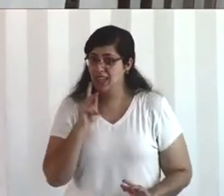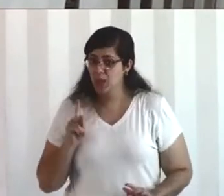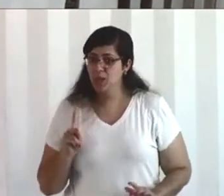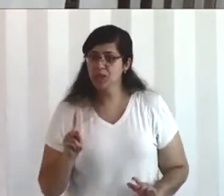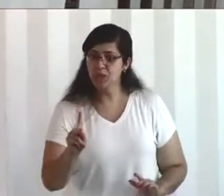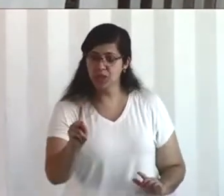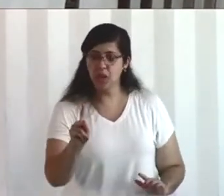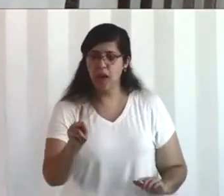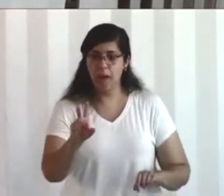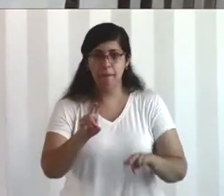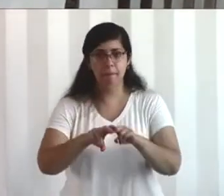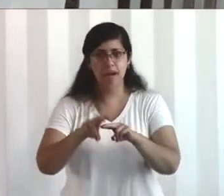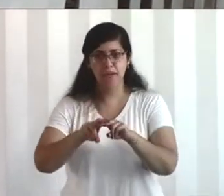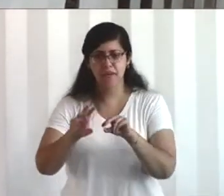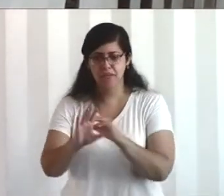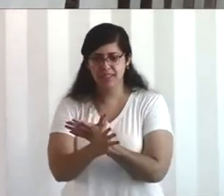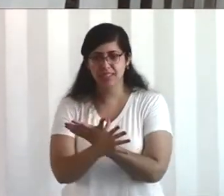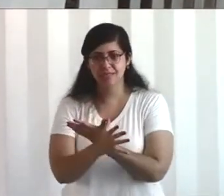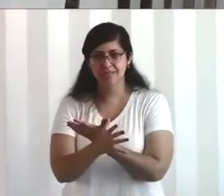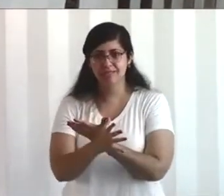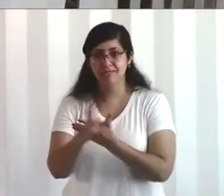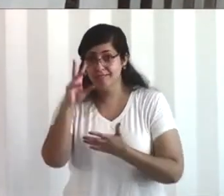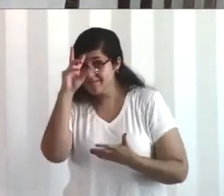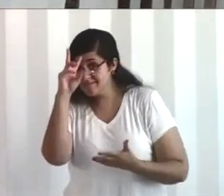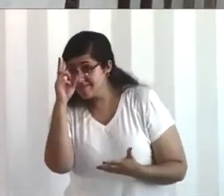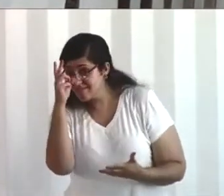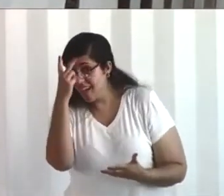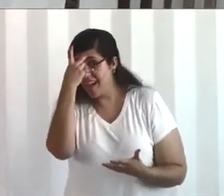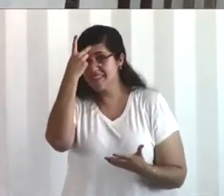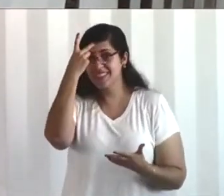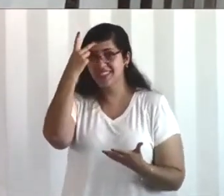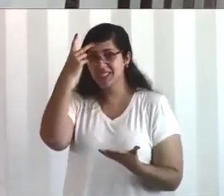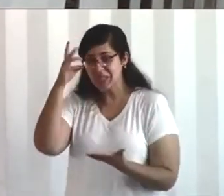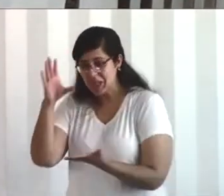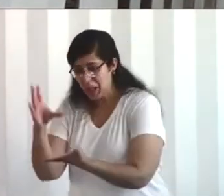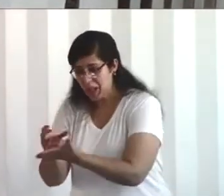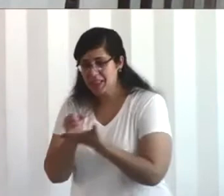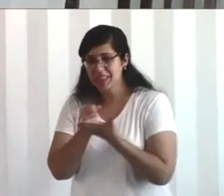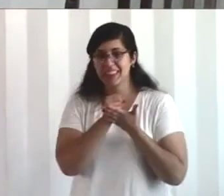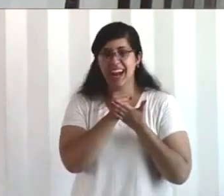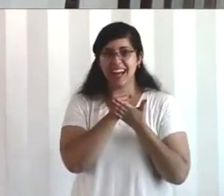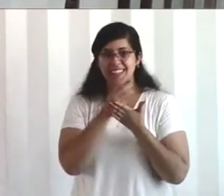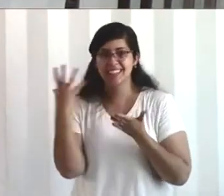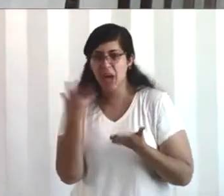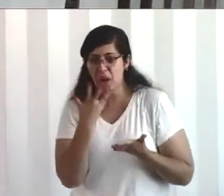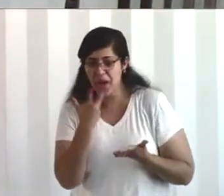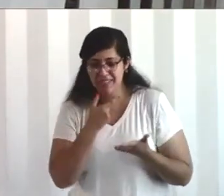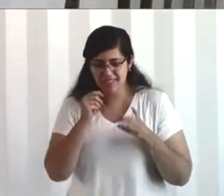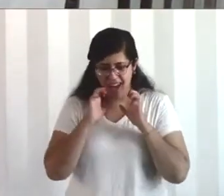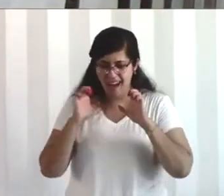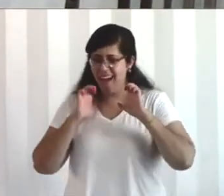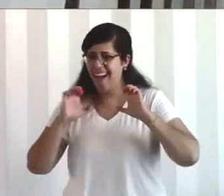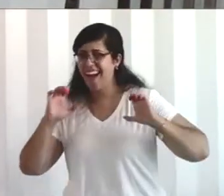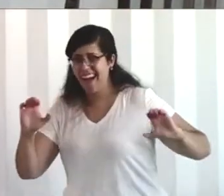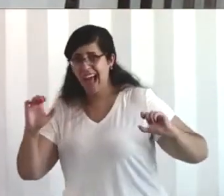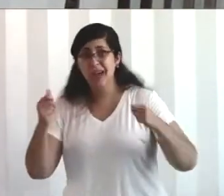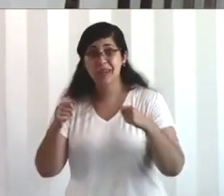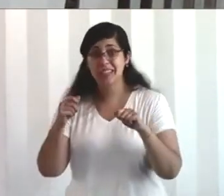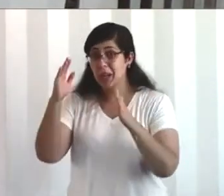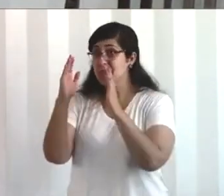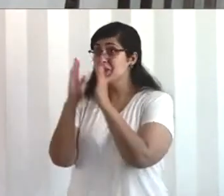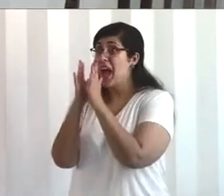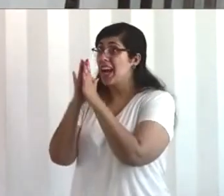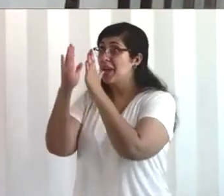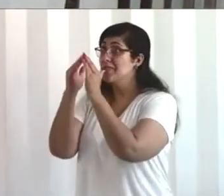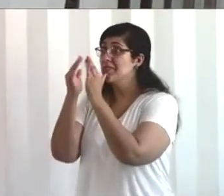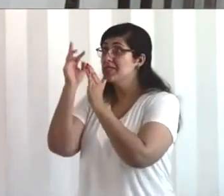para os convertidos, meus irmãos. Os bancos são para os eleitos de Deus. Nós temos de orar por eles. Senhor, manda os teus eleitos